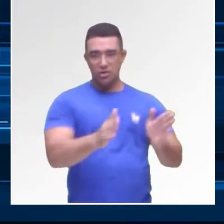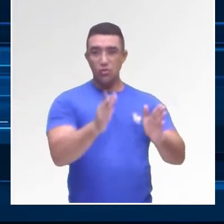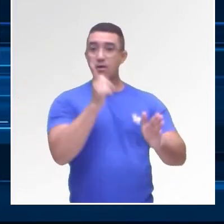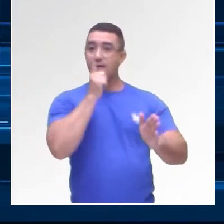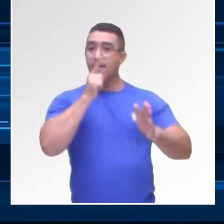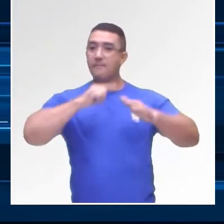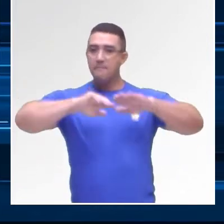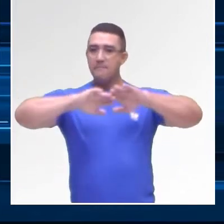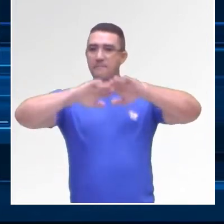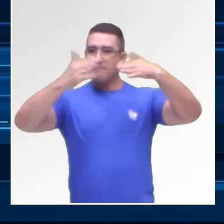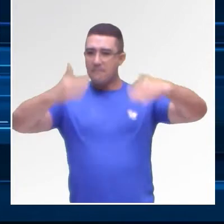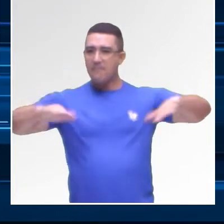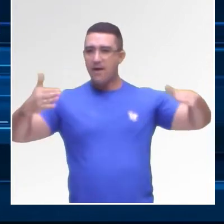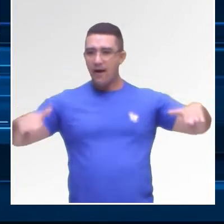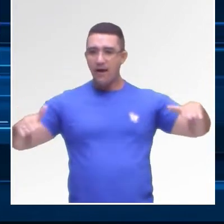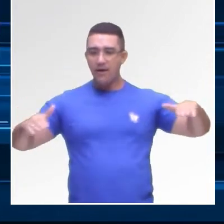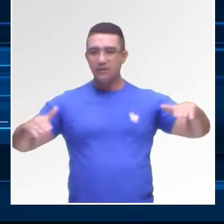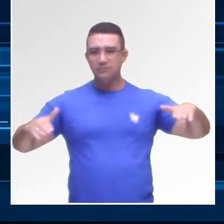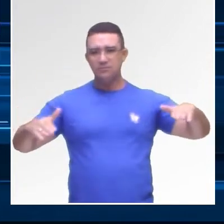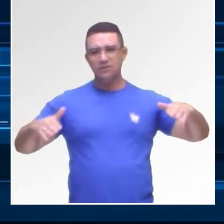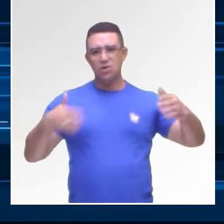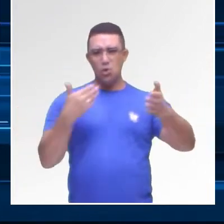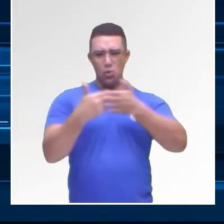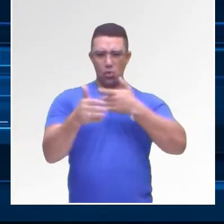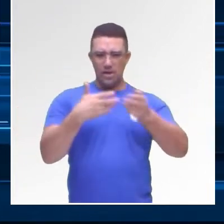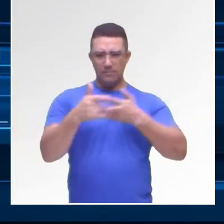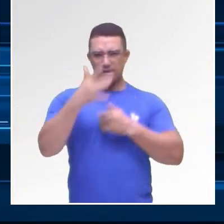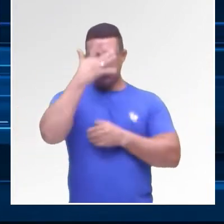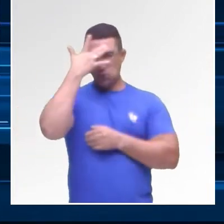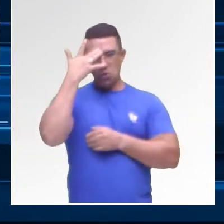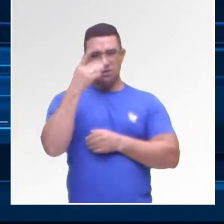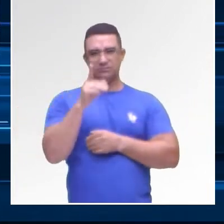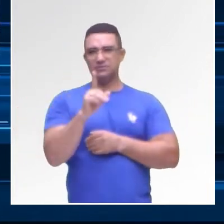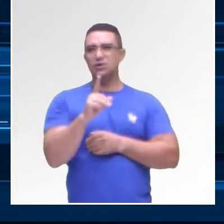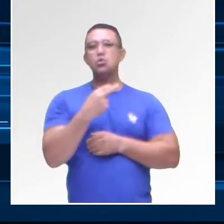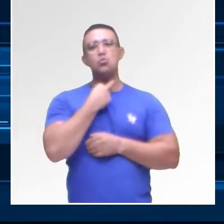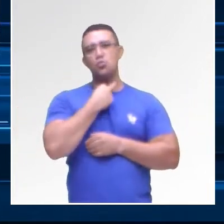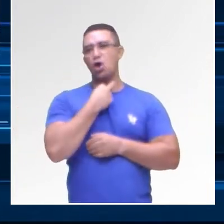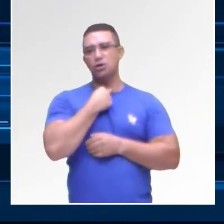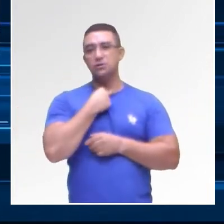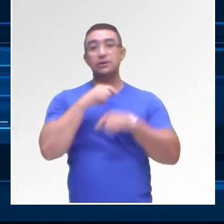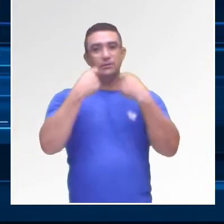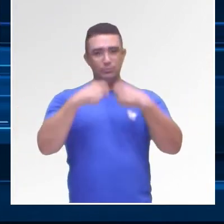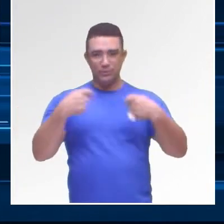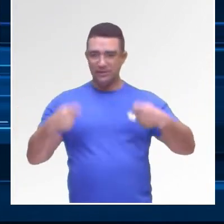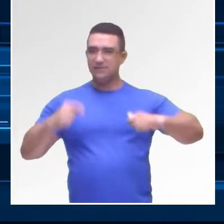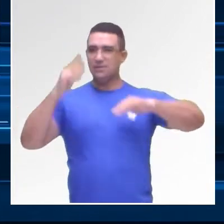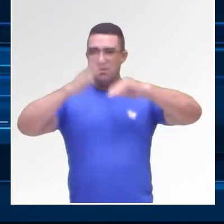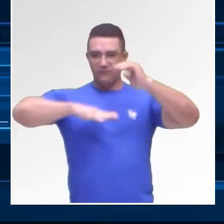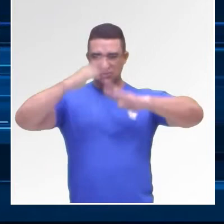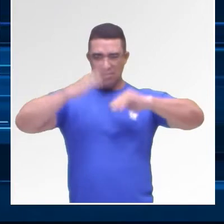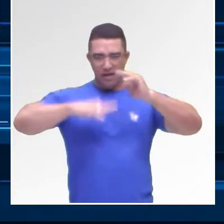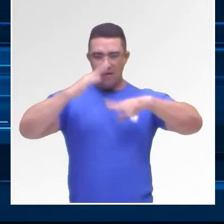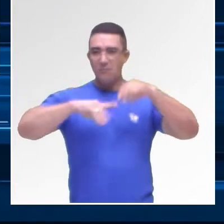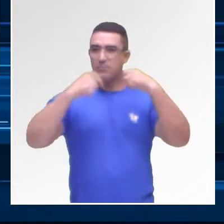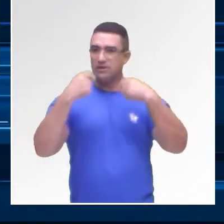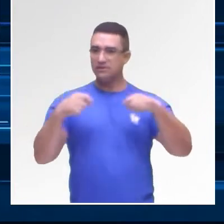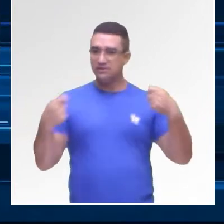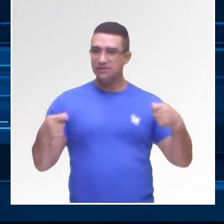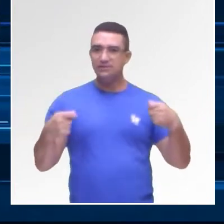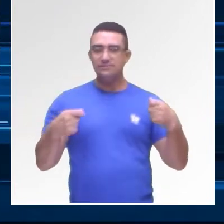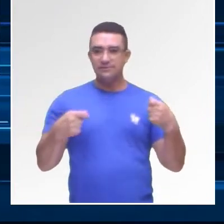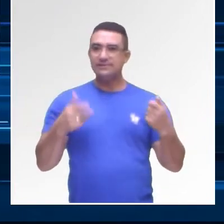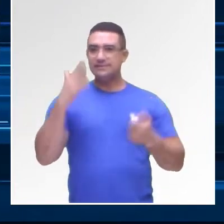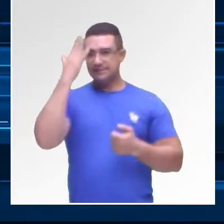mares, onde não é qualquer pessoa que consegue alcançar, né? Então tem pessoas que conseguem ir mais profundo